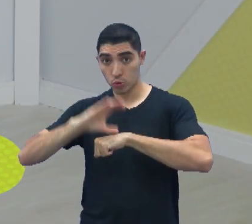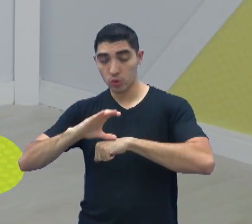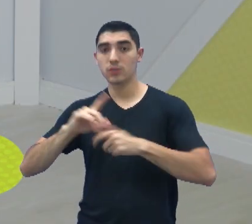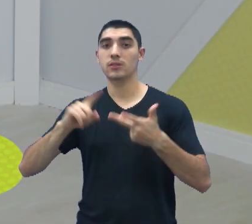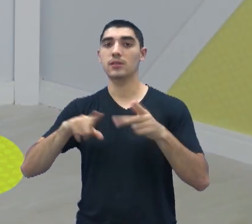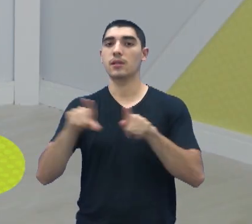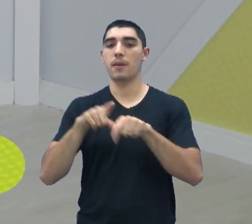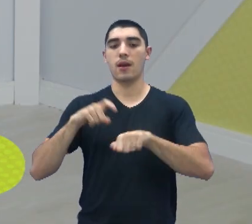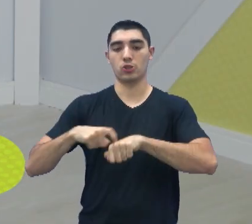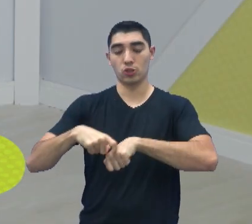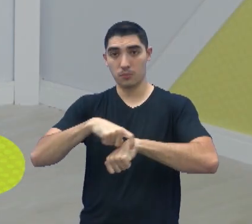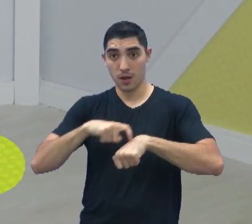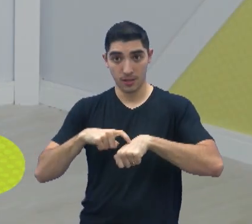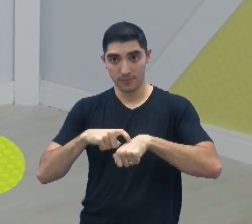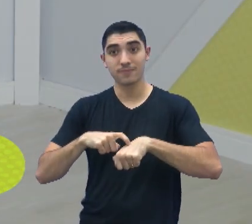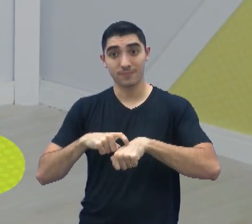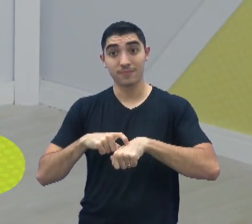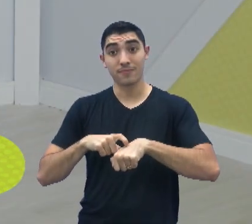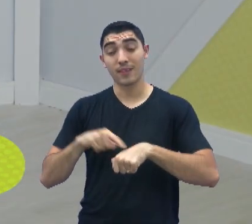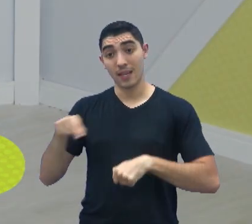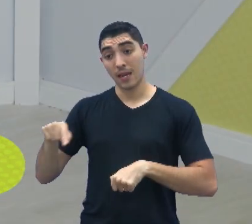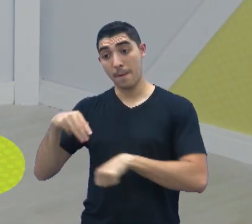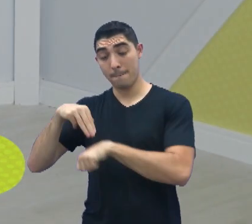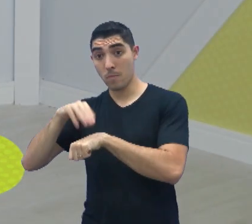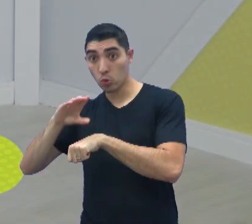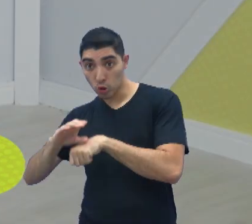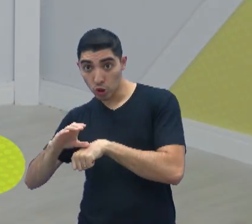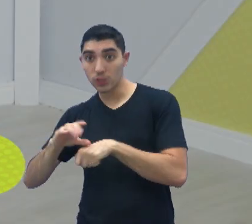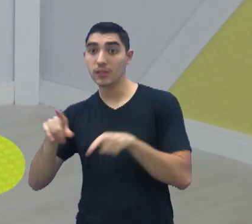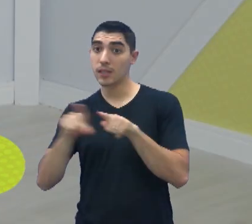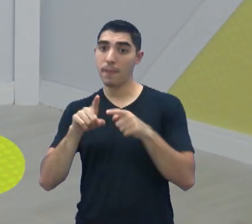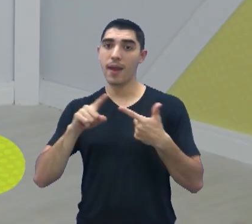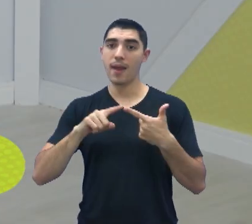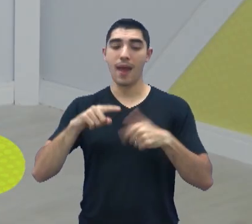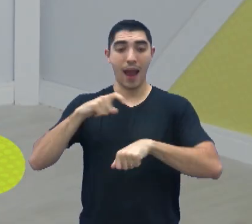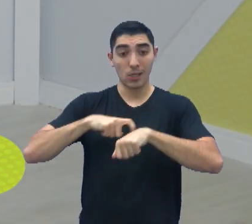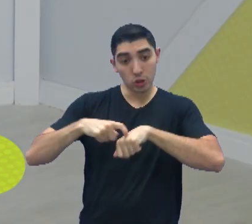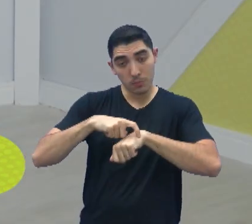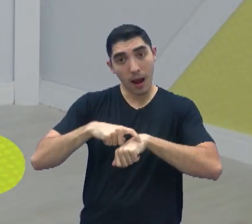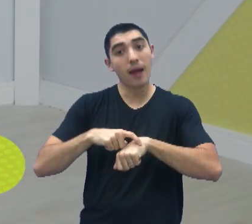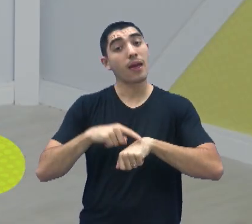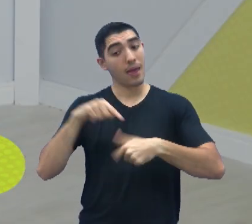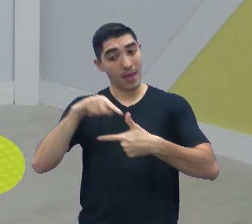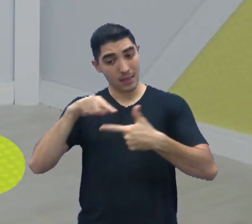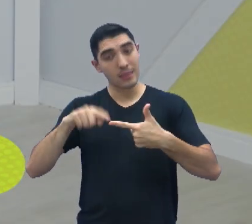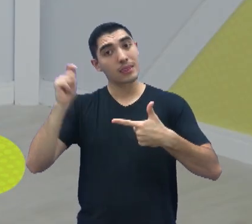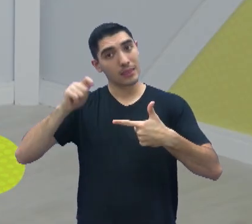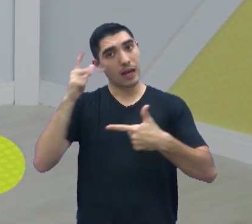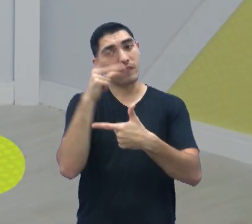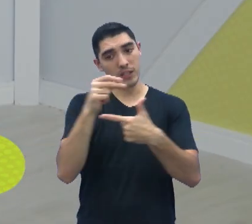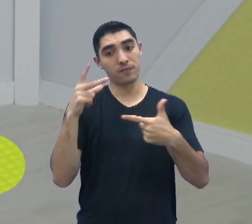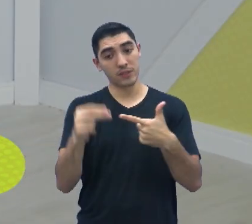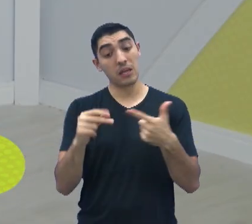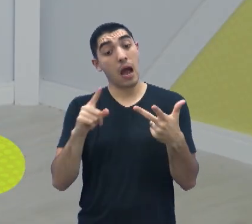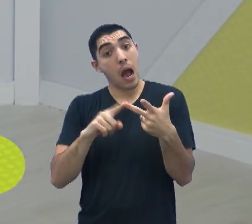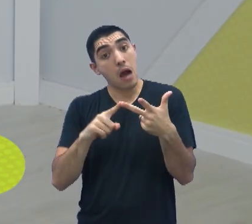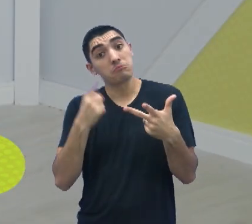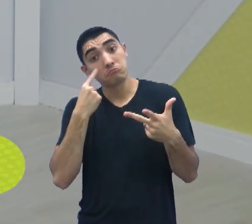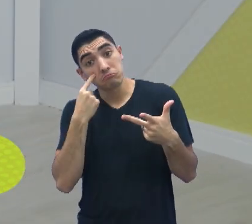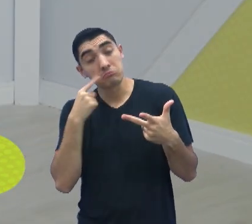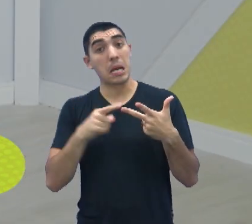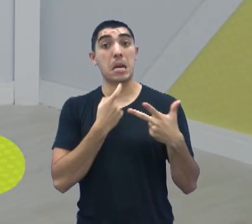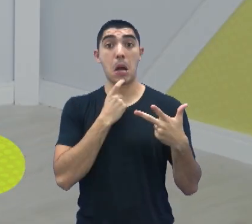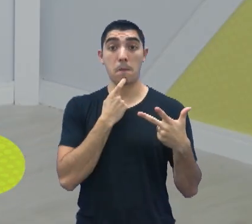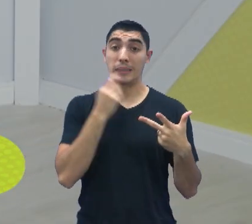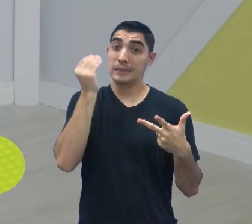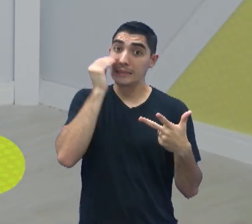Atibaia. Mogi Vôlei e Atibaia são adversários diretos, jogos que o São José precisa vencer se espera se classificar para